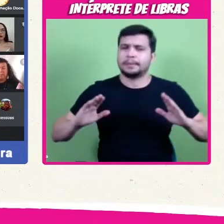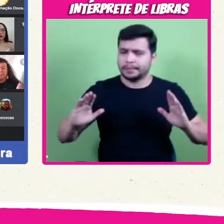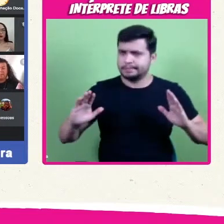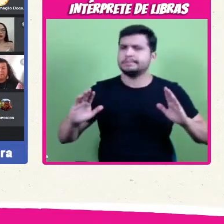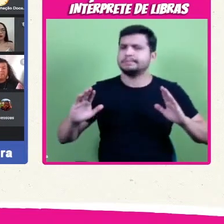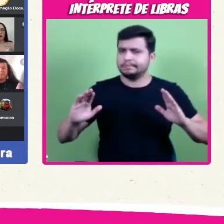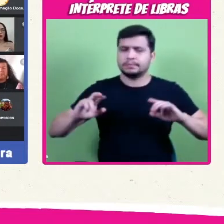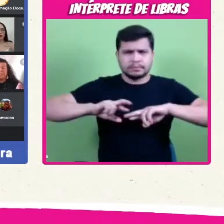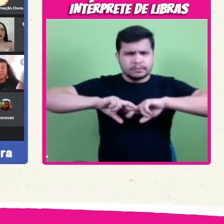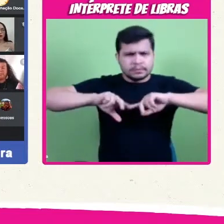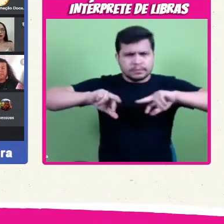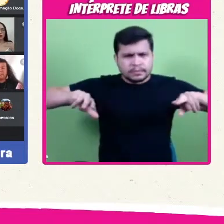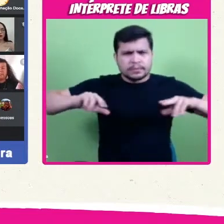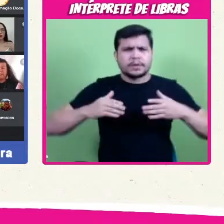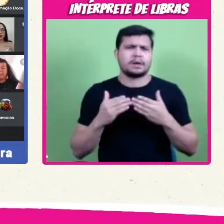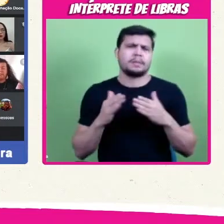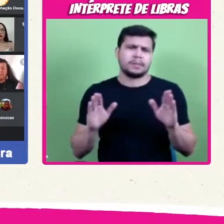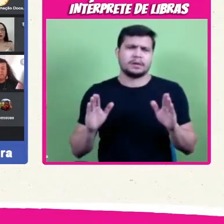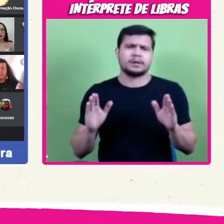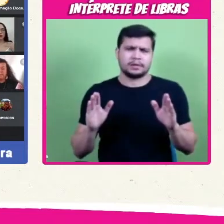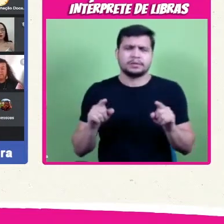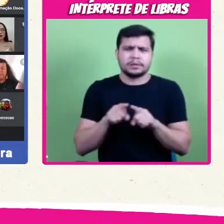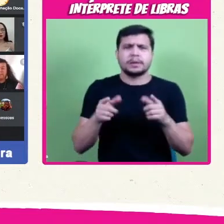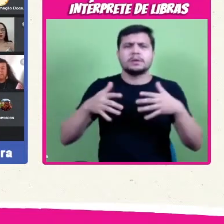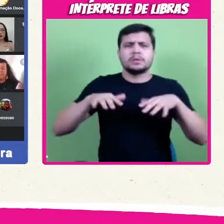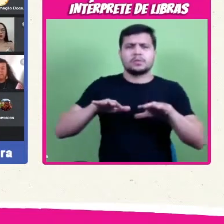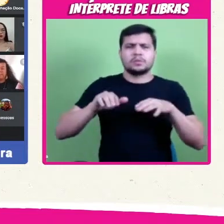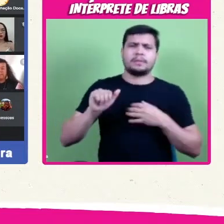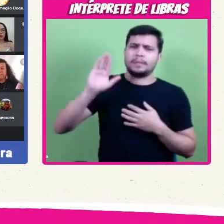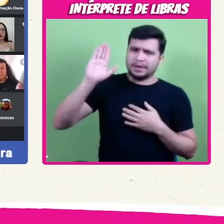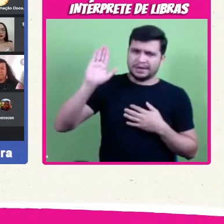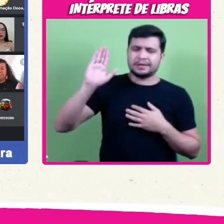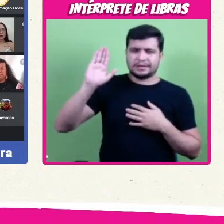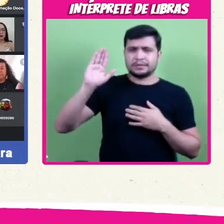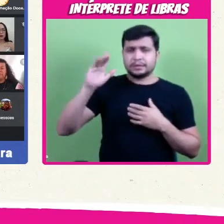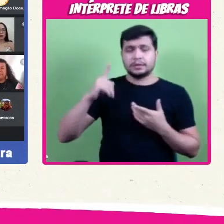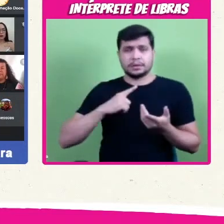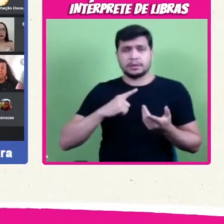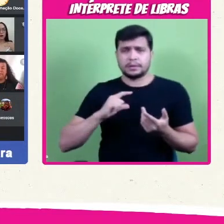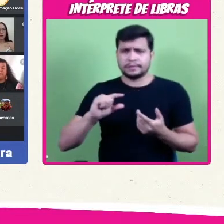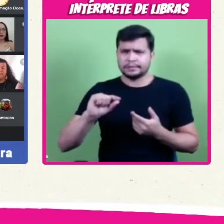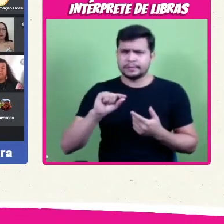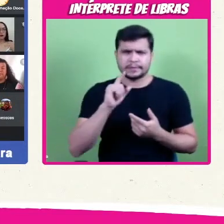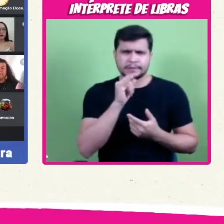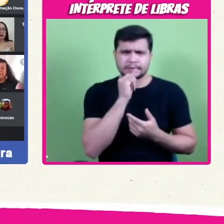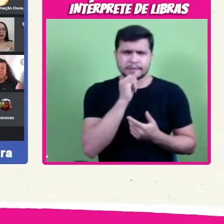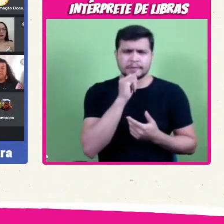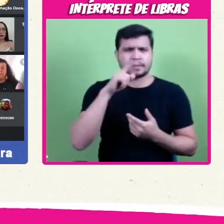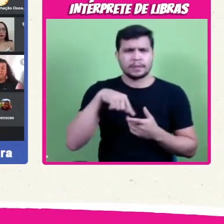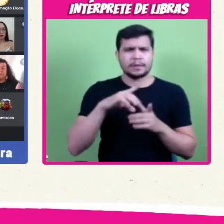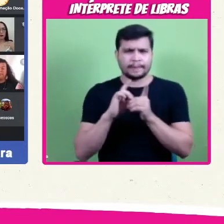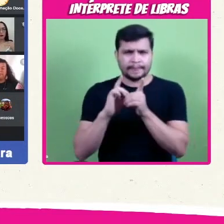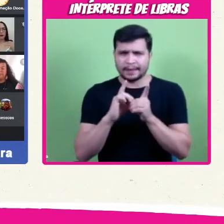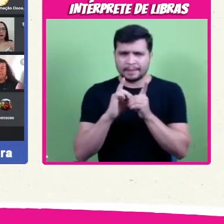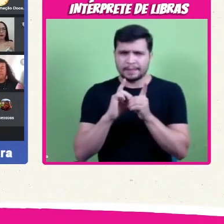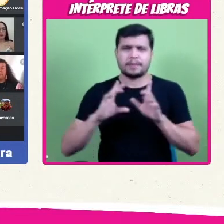à diversidade, abertas à inclusão, abertas, em última instância, à democracia que